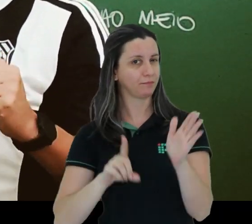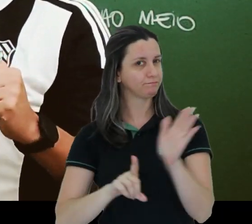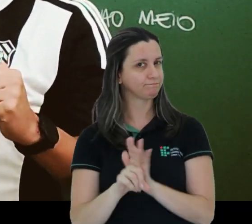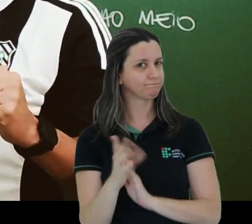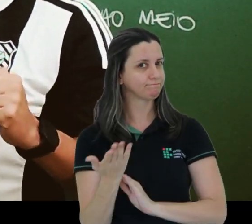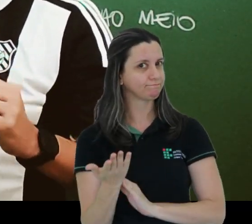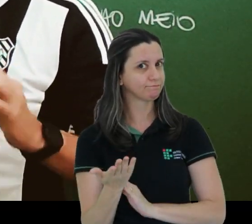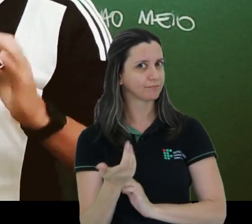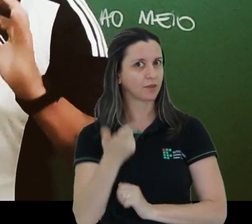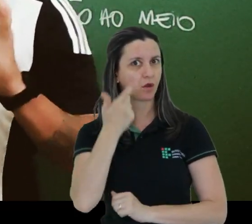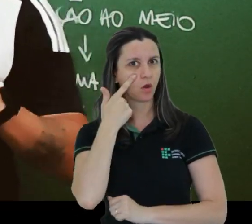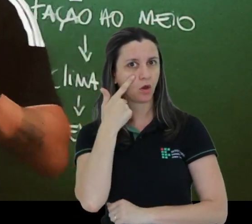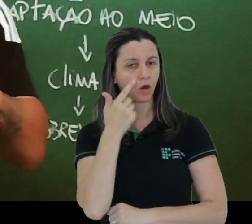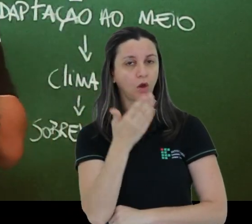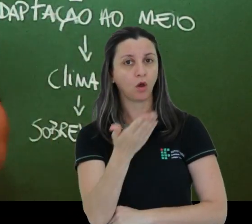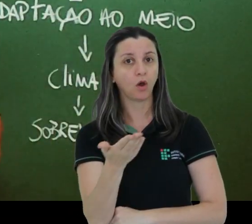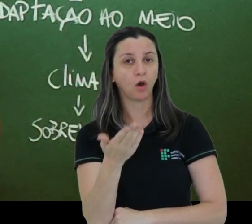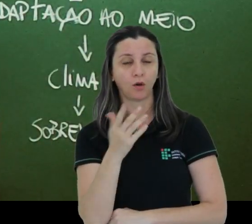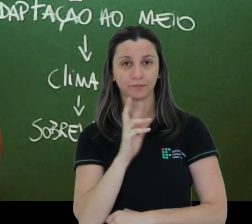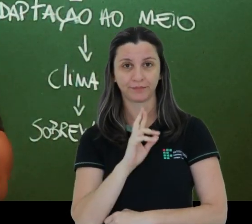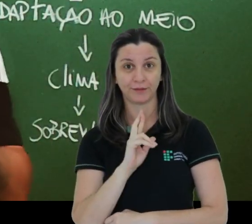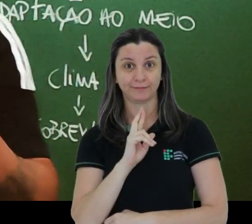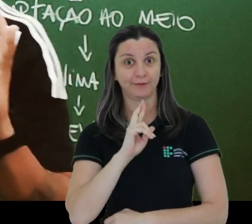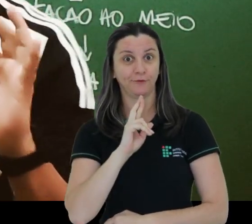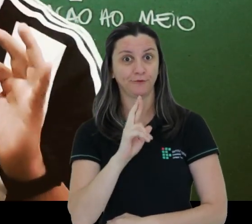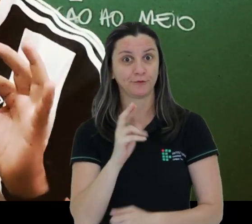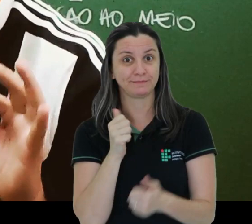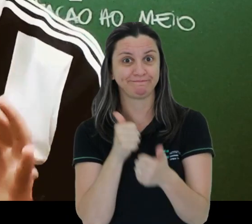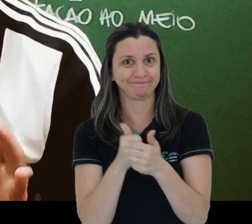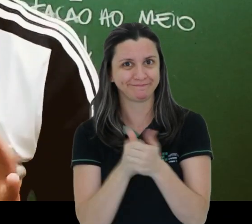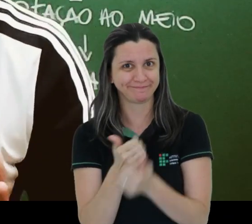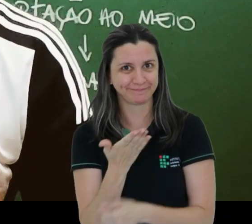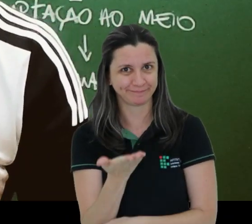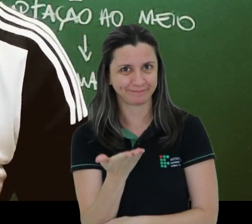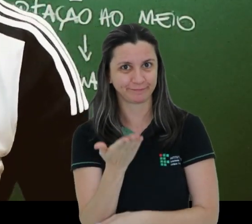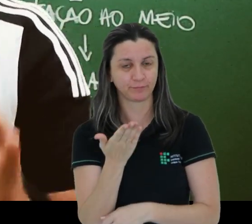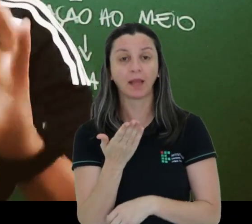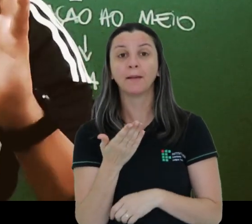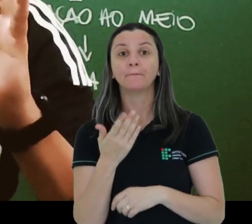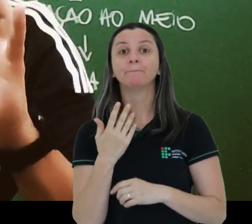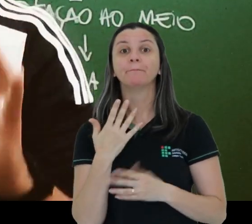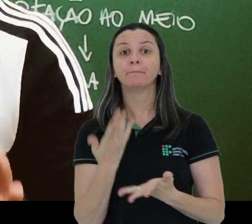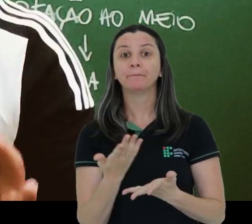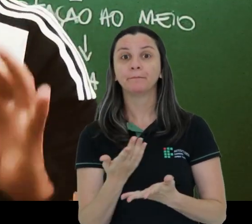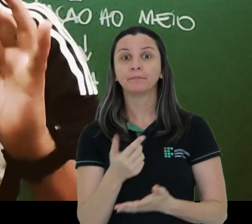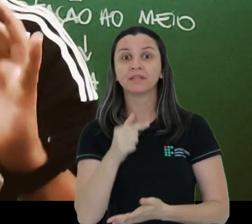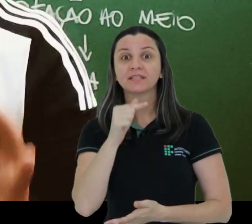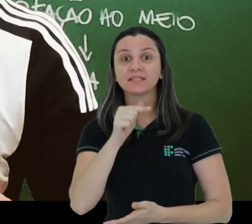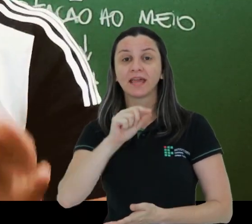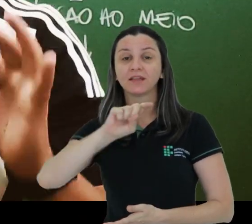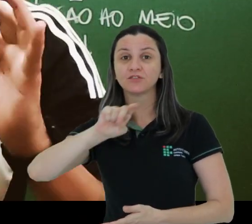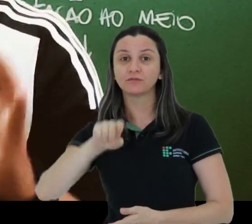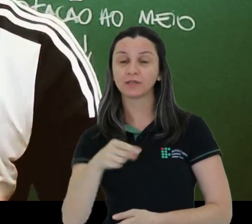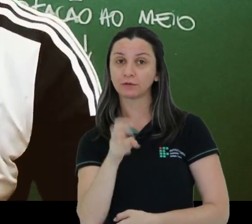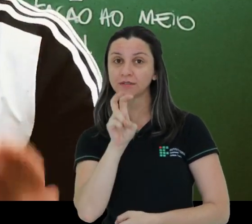Olha que pergunta, hein? Olha para você, eu chego até mais pertinho de você. Mais de